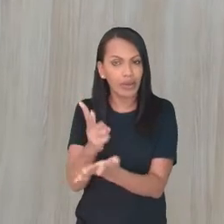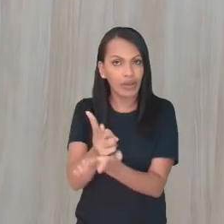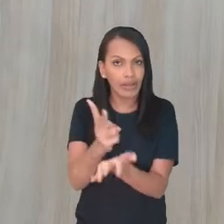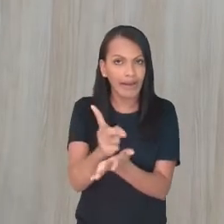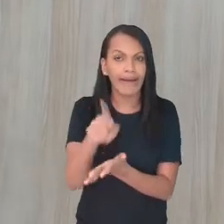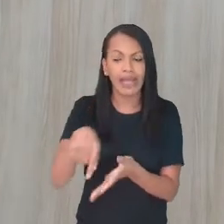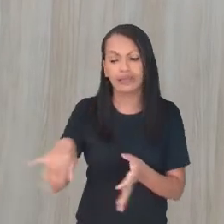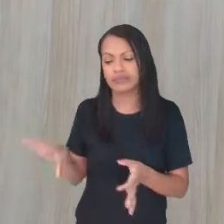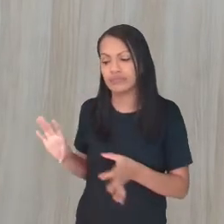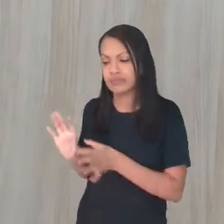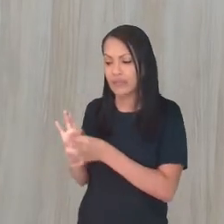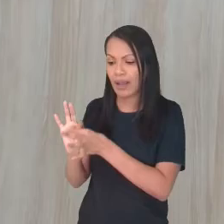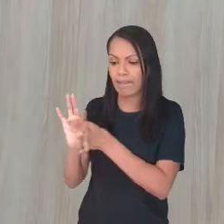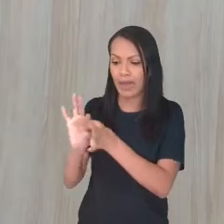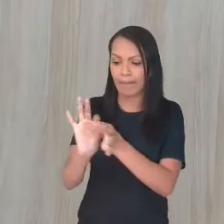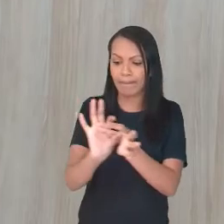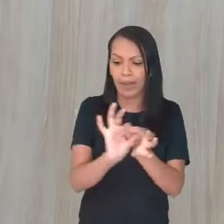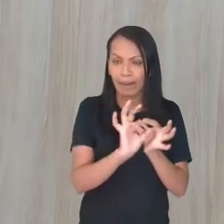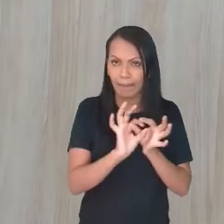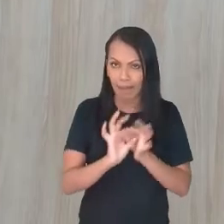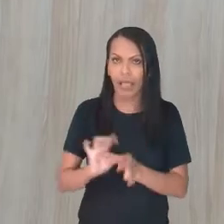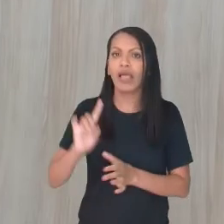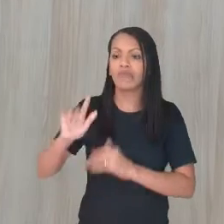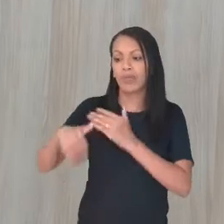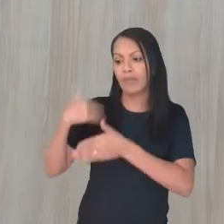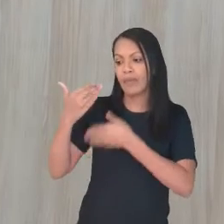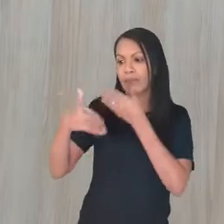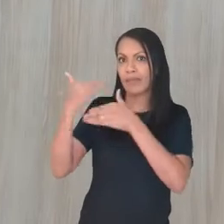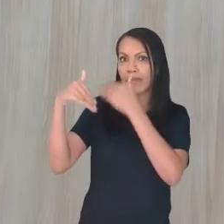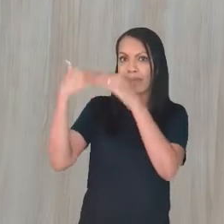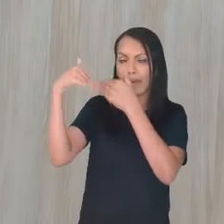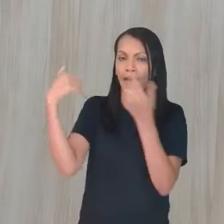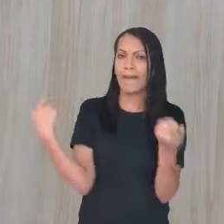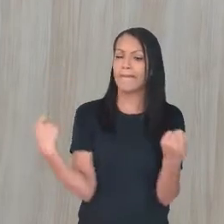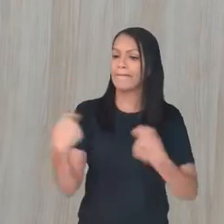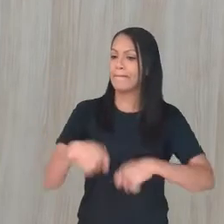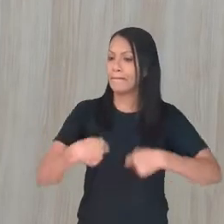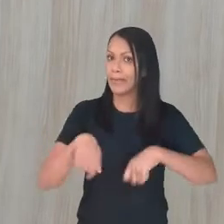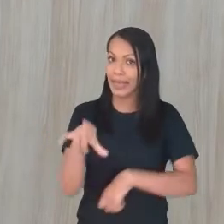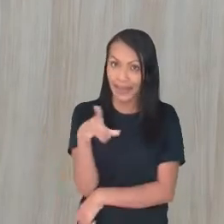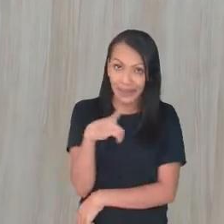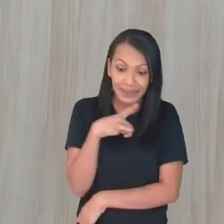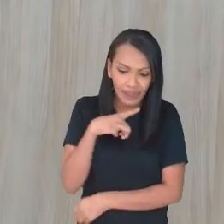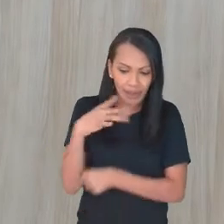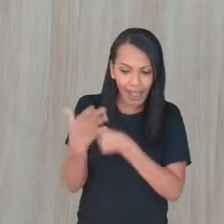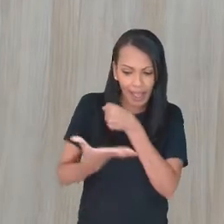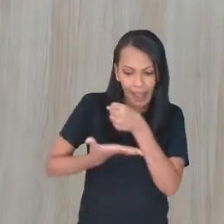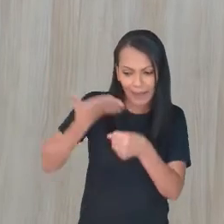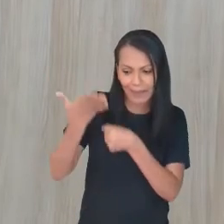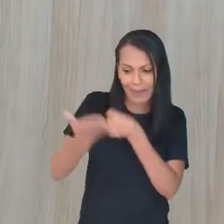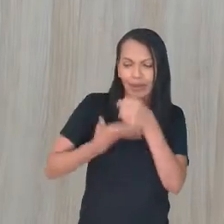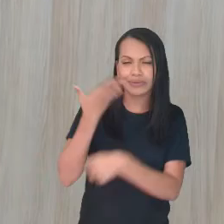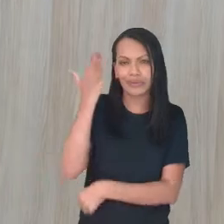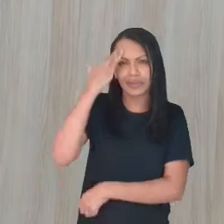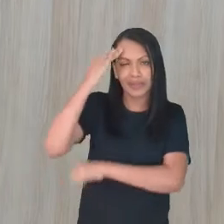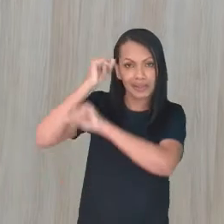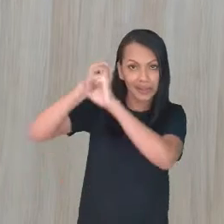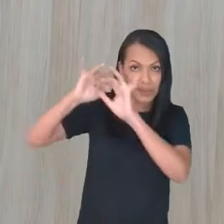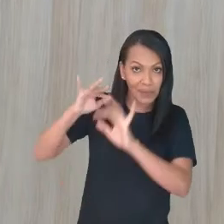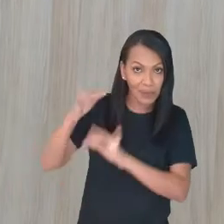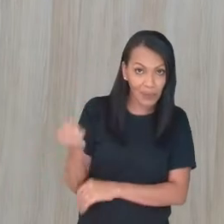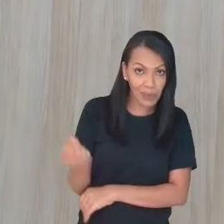uma complexidade, né? Eles vão ficando mais complexos, mas a gente precisa ter a base para entender o